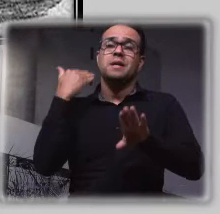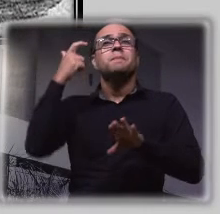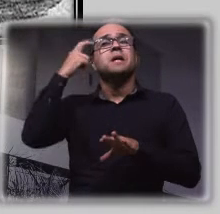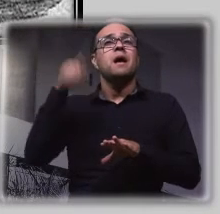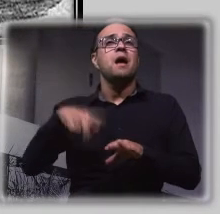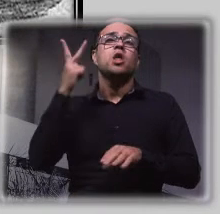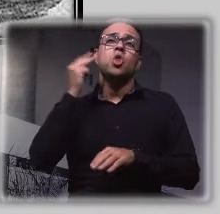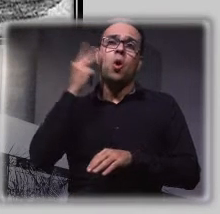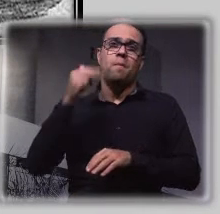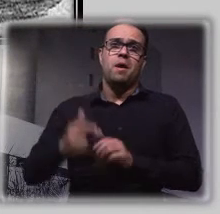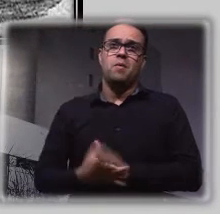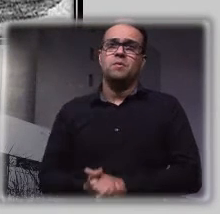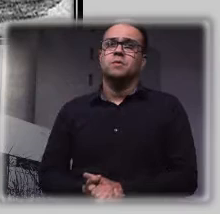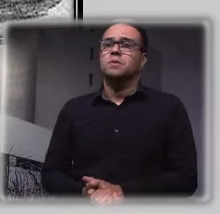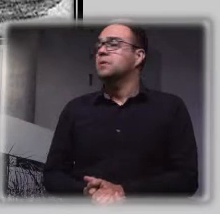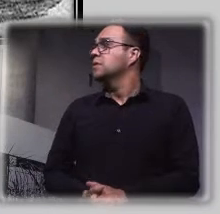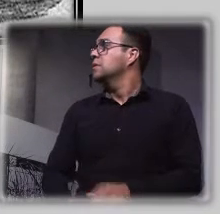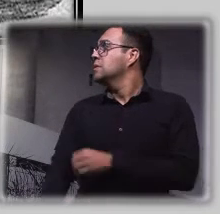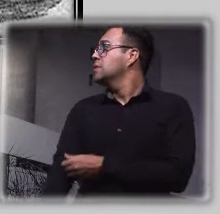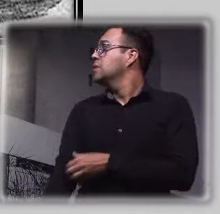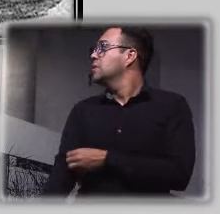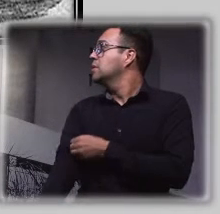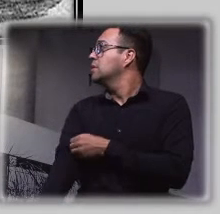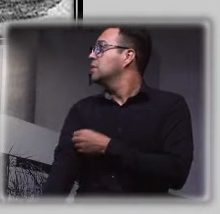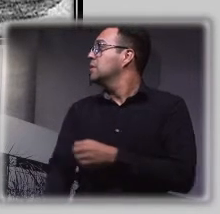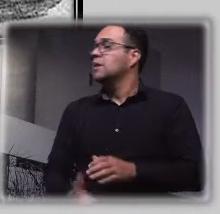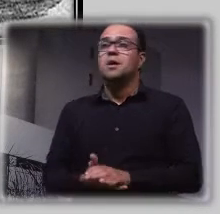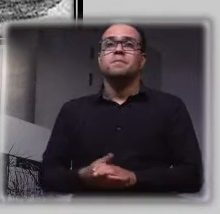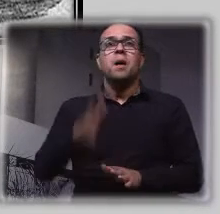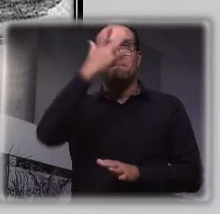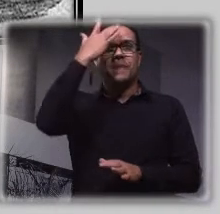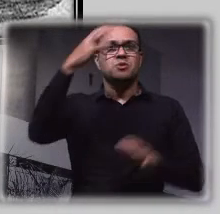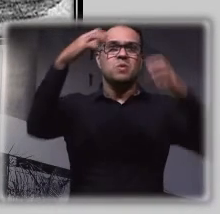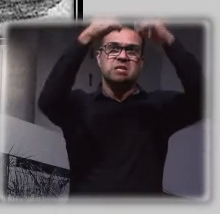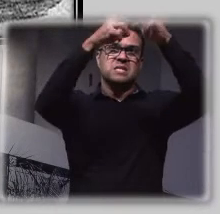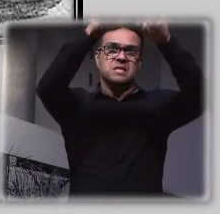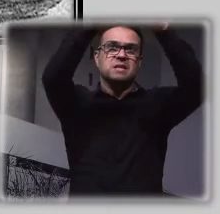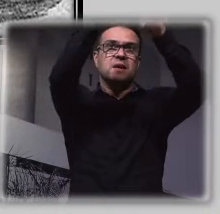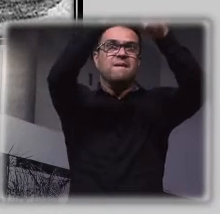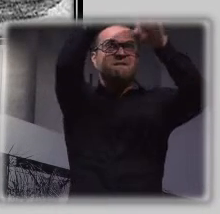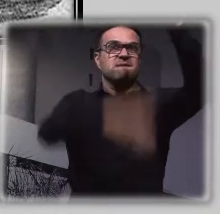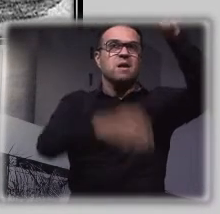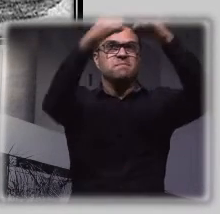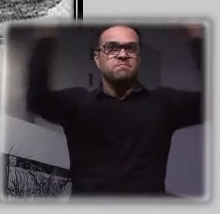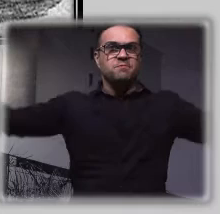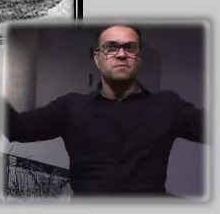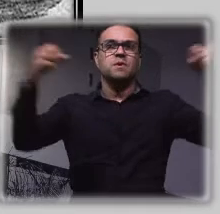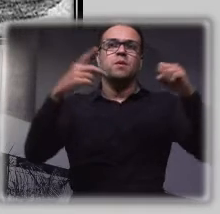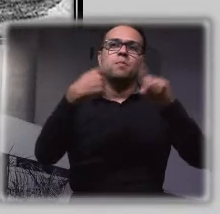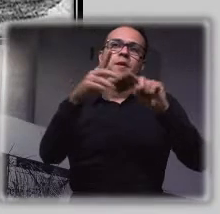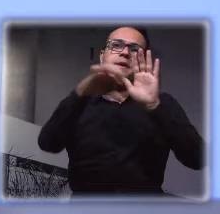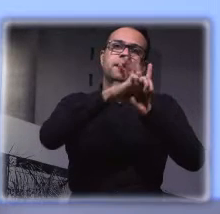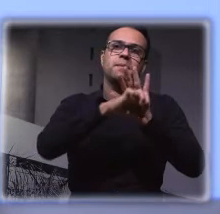normal a gente rachar alguém no meio como pena por um crime.